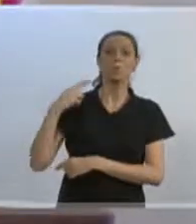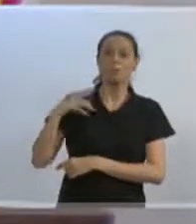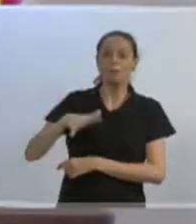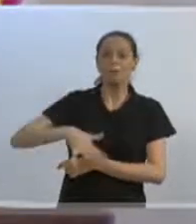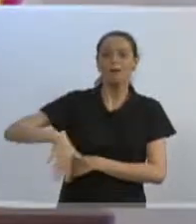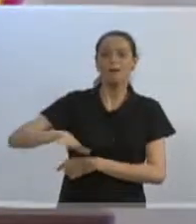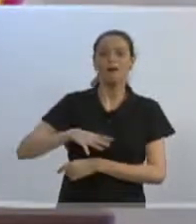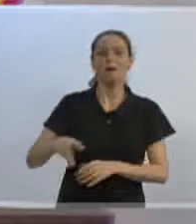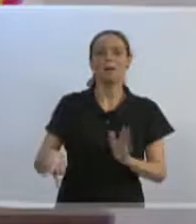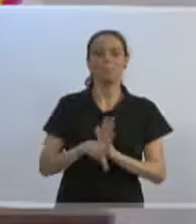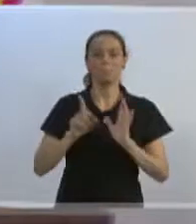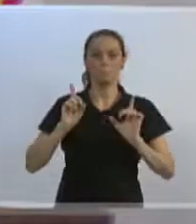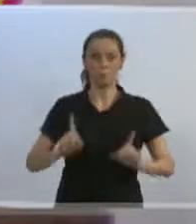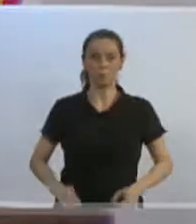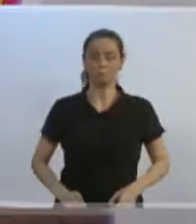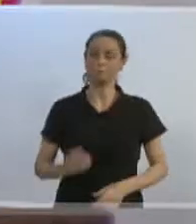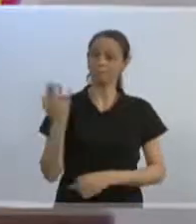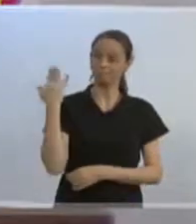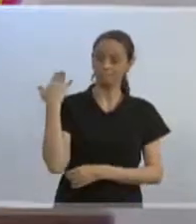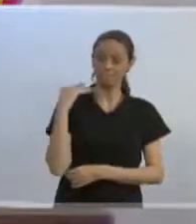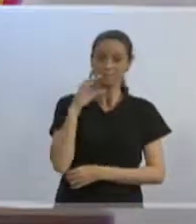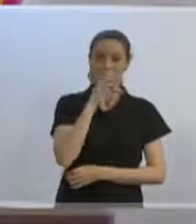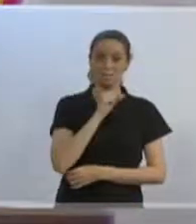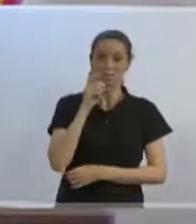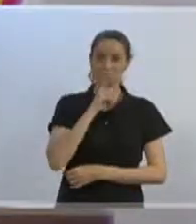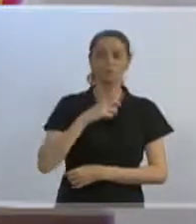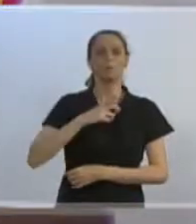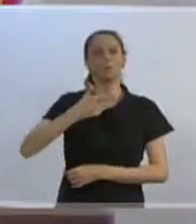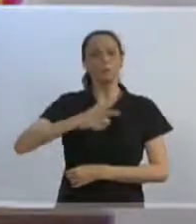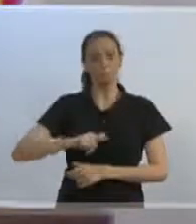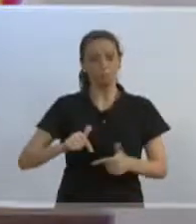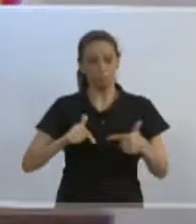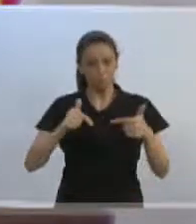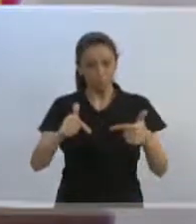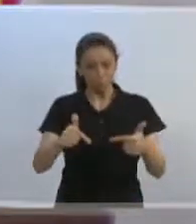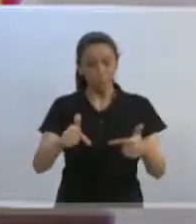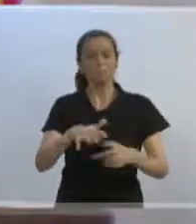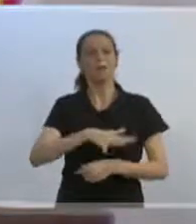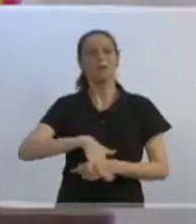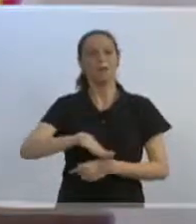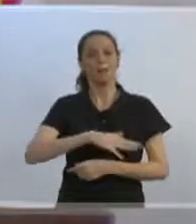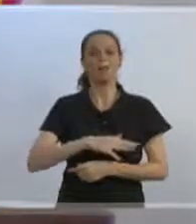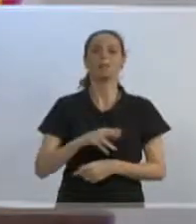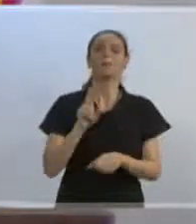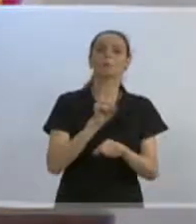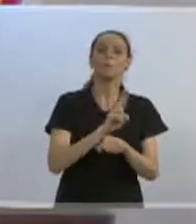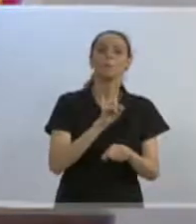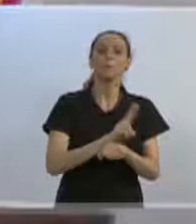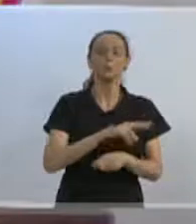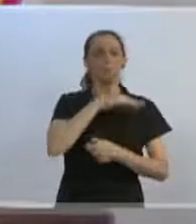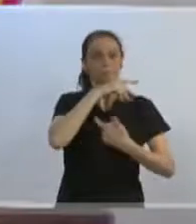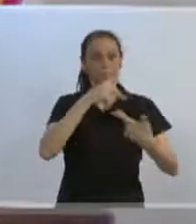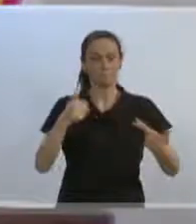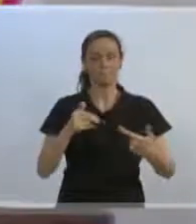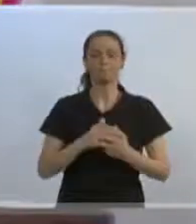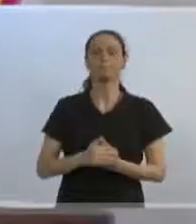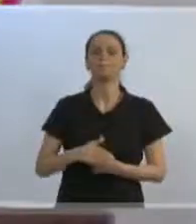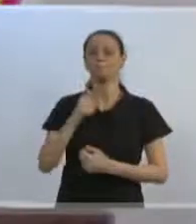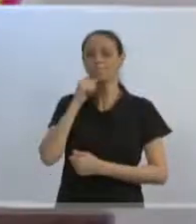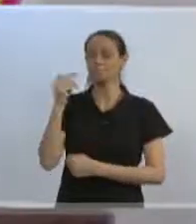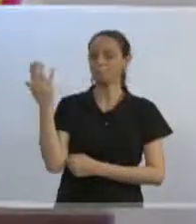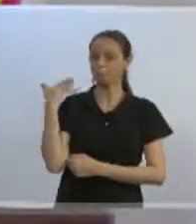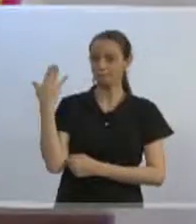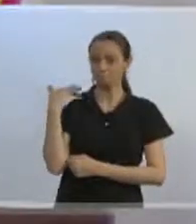deficiência. Esse final de semana nós temos uma outra ação com um vereador nosso na parte de proteção animal. E eu recebi semana